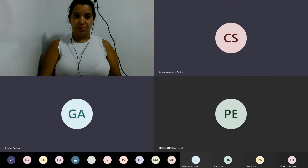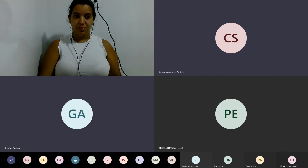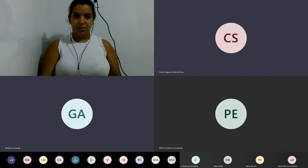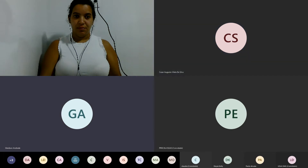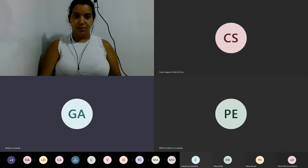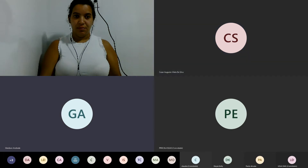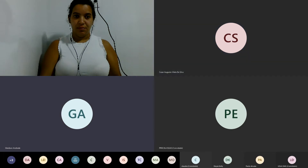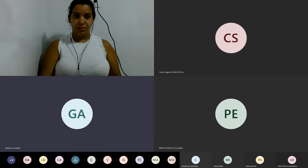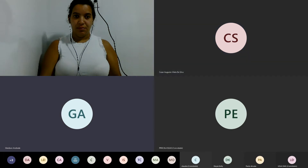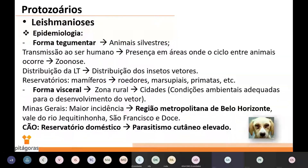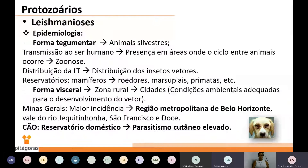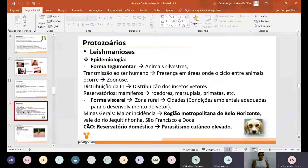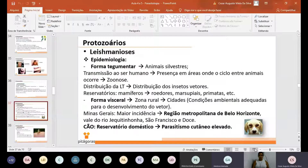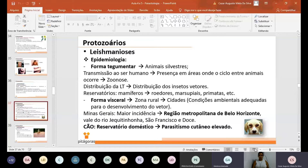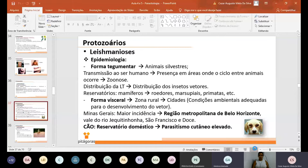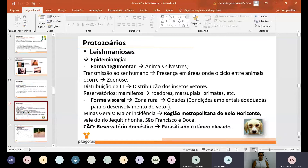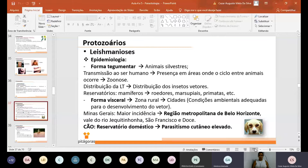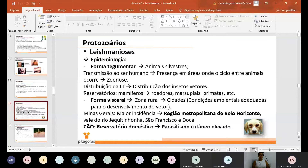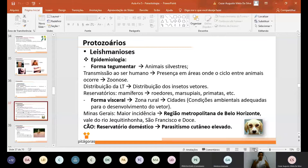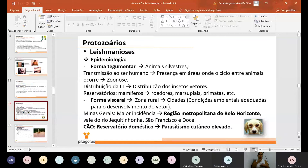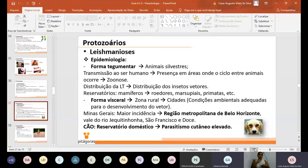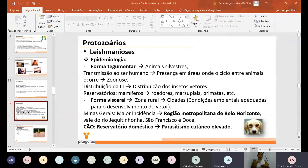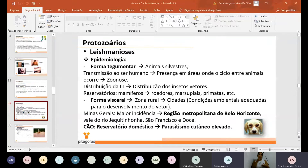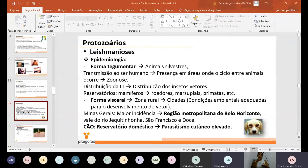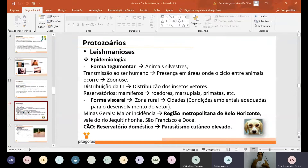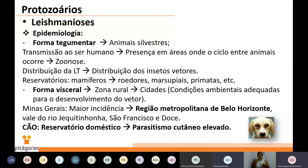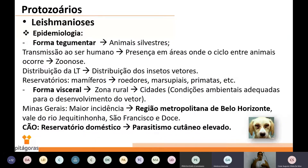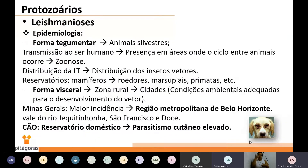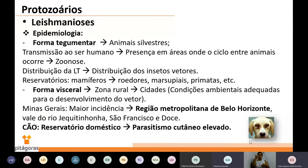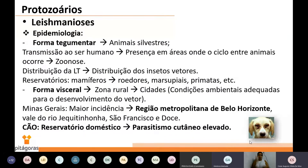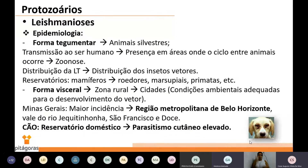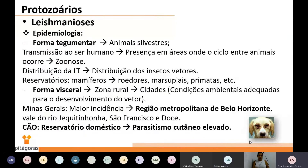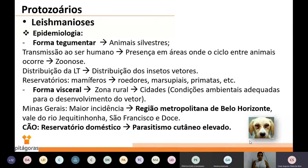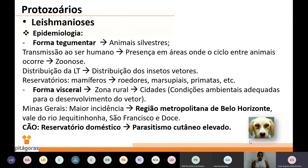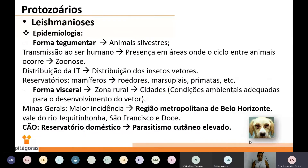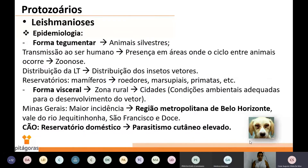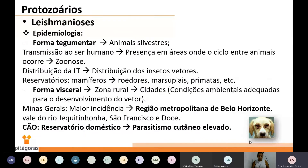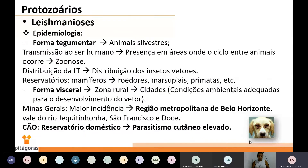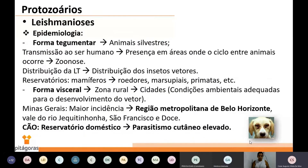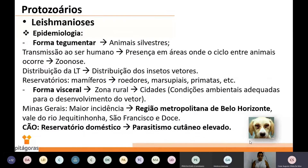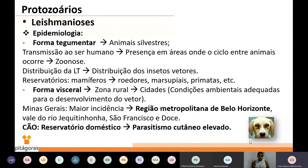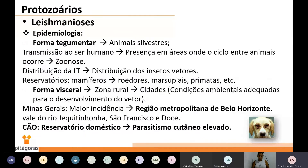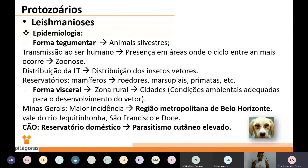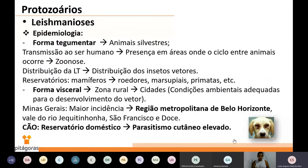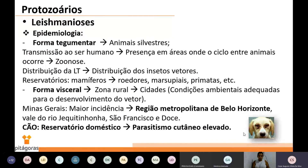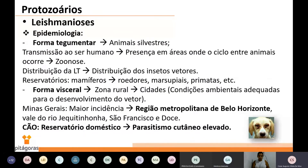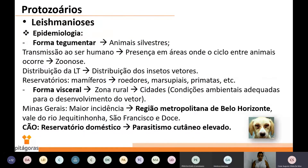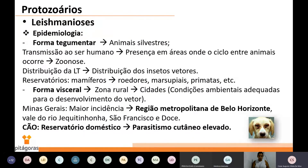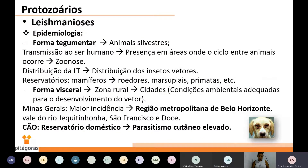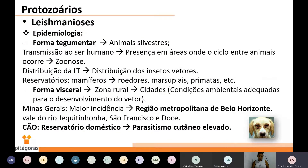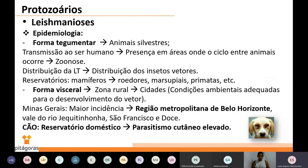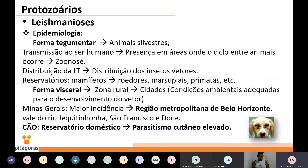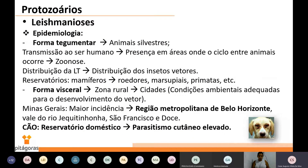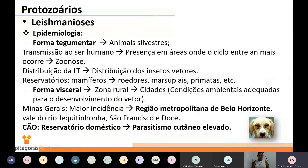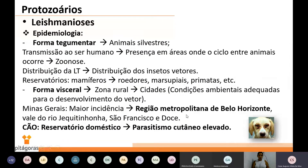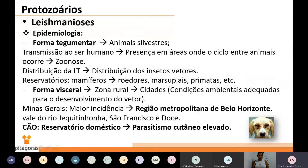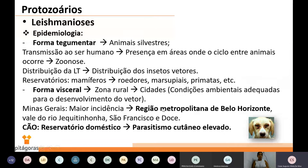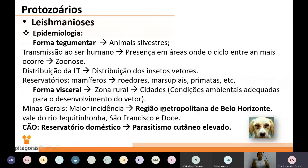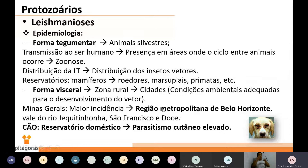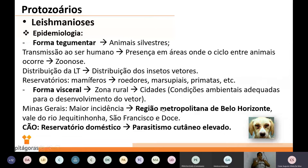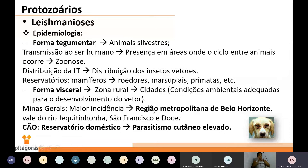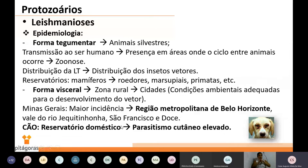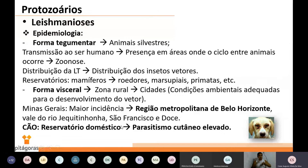Vamos ver. Por enquanto tá bom agora. Então vamos lá. Então, reforçando a importância do